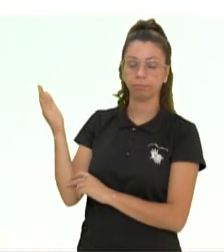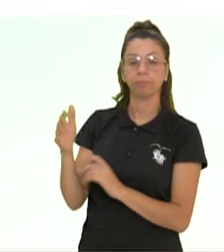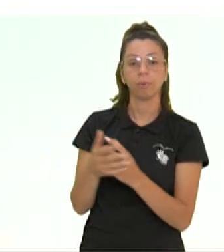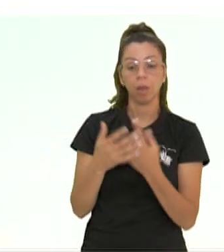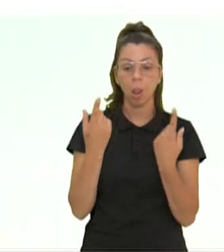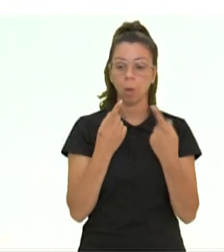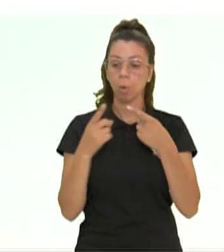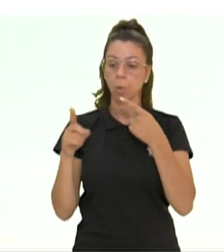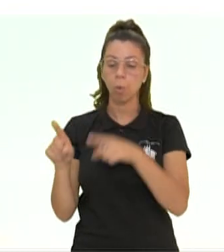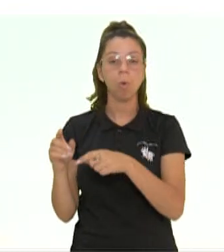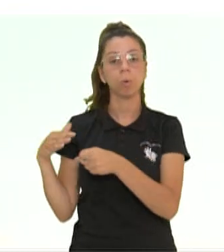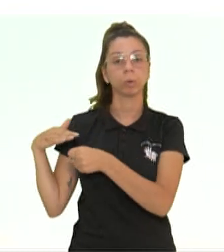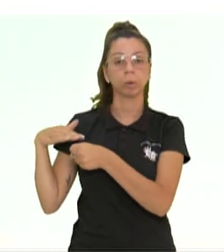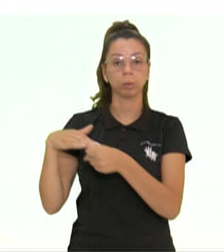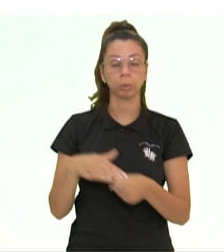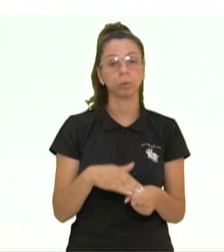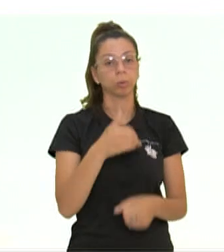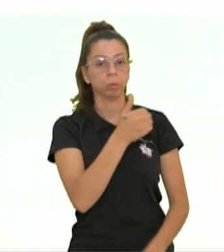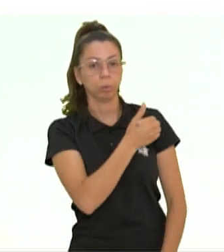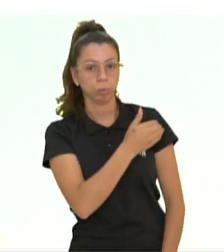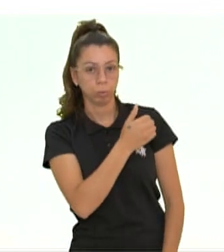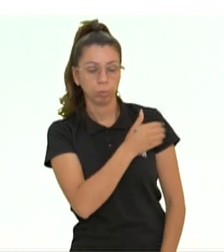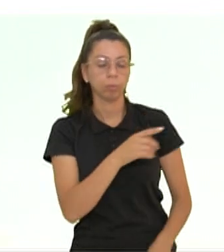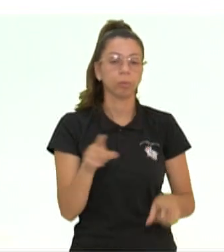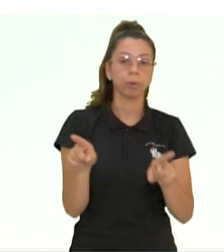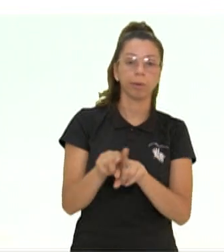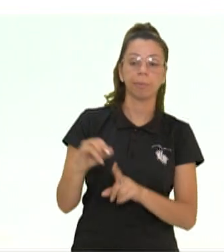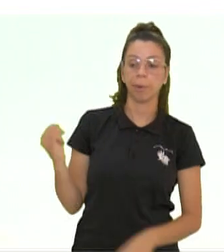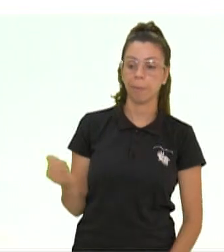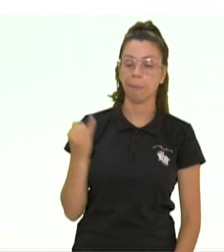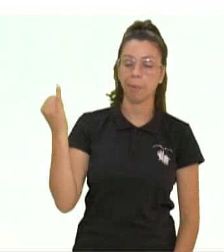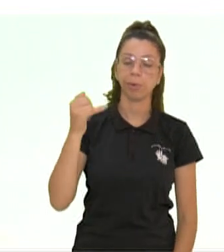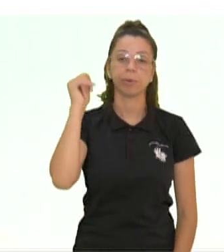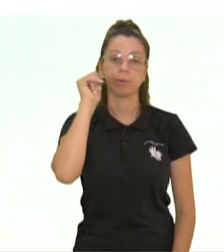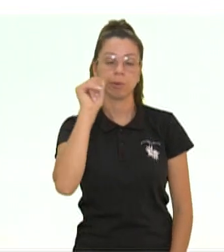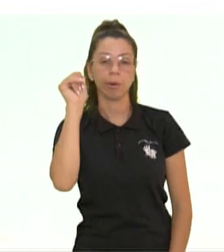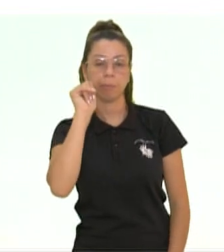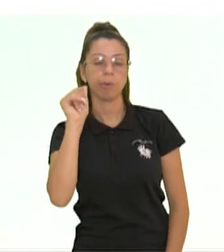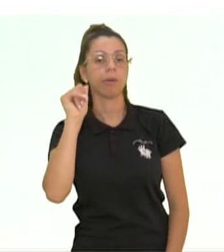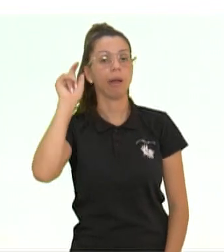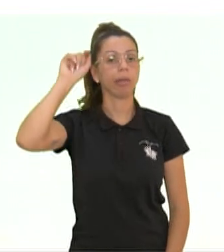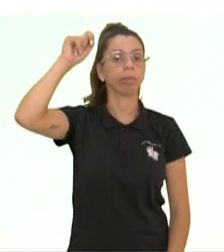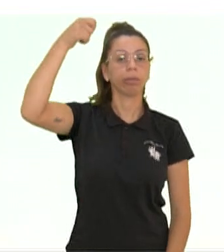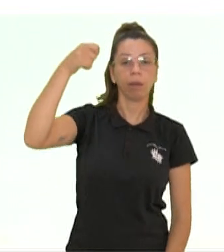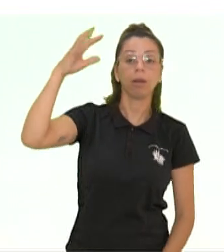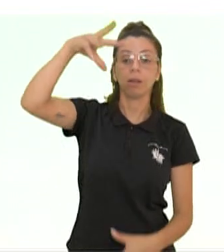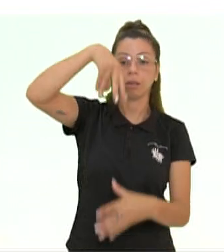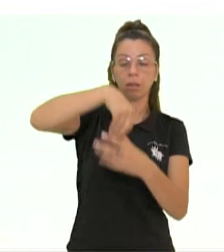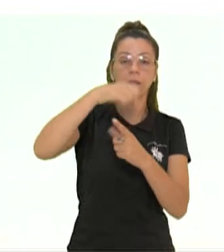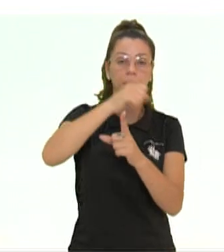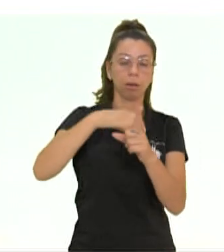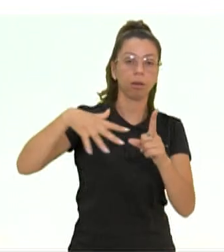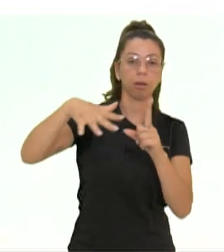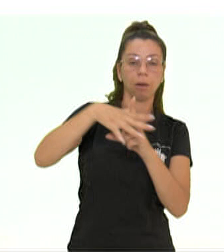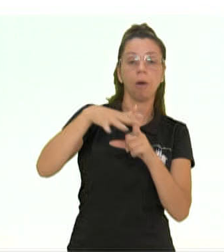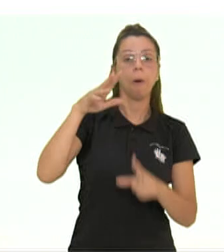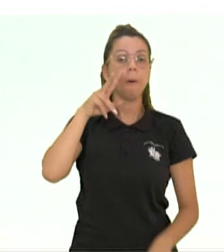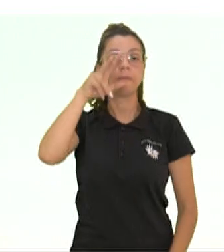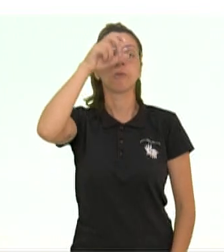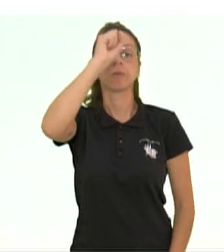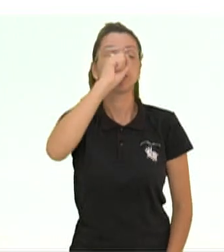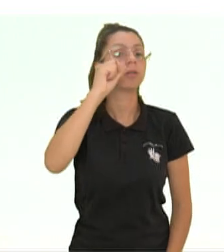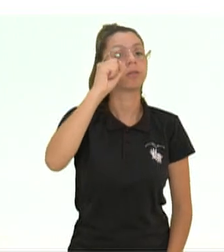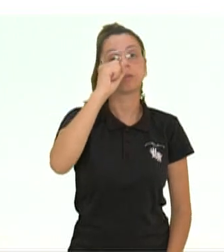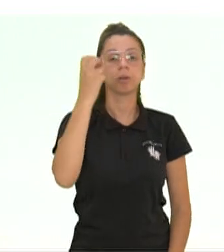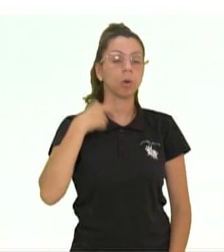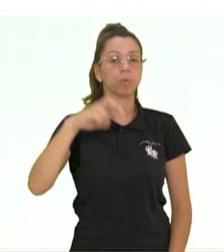as injustiças sociais, fala sobre a importância da mulher negra na sociedade, fortalecendo a cultura afrodescendente.